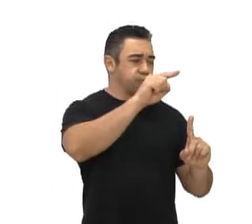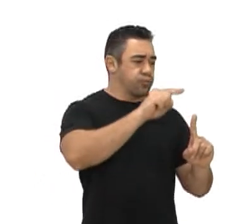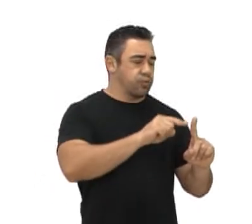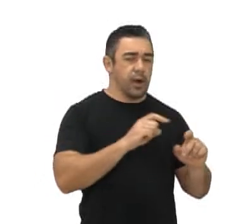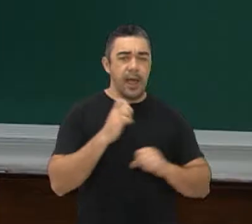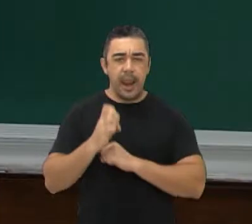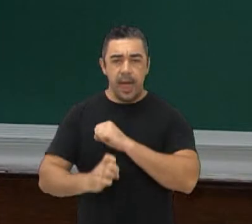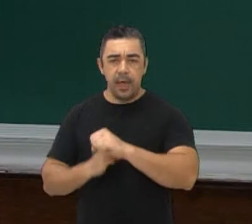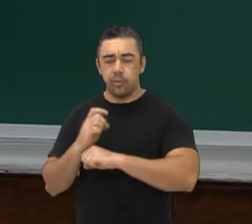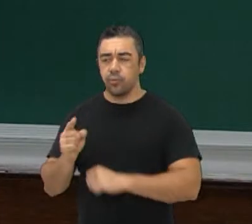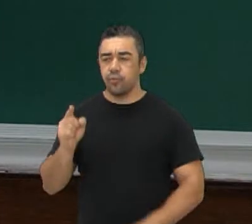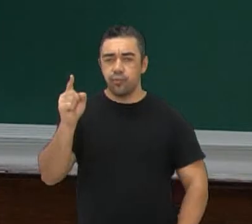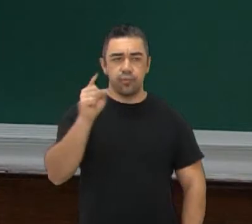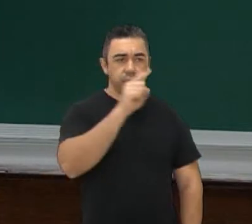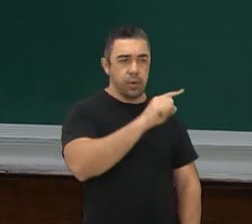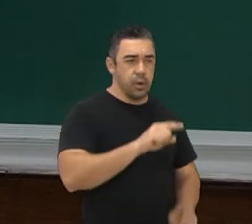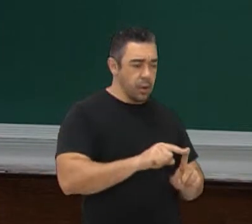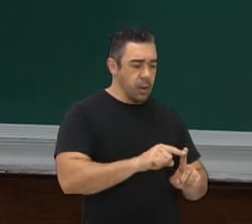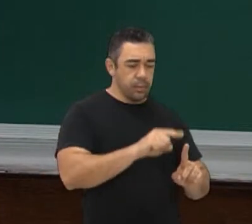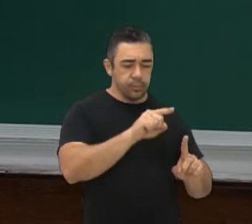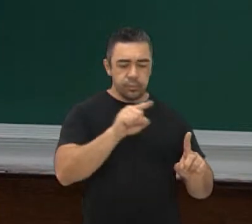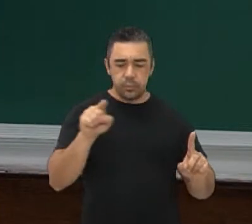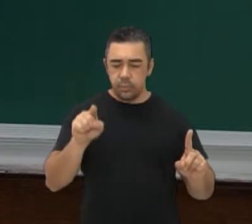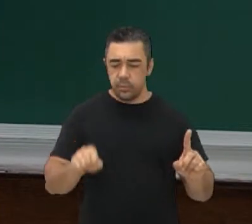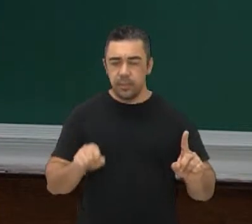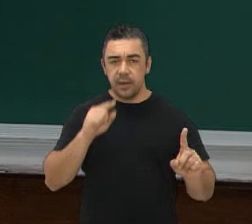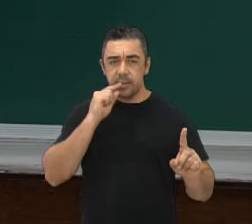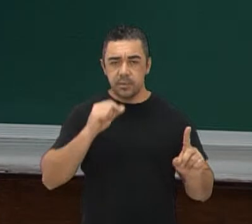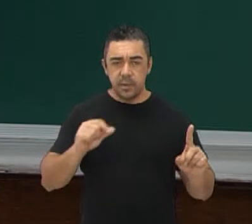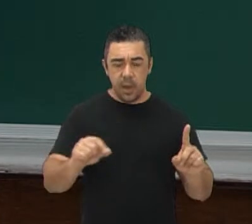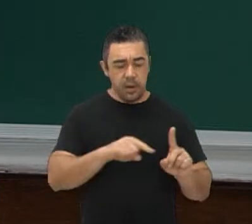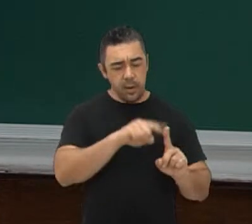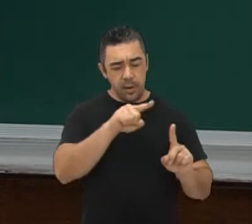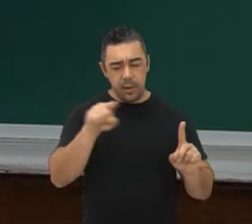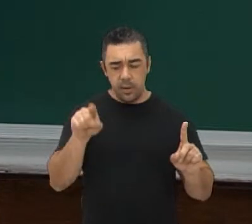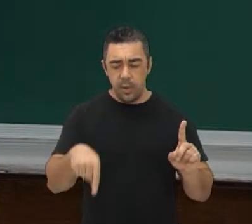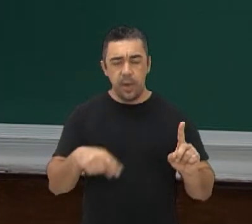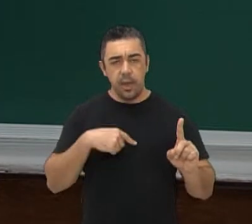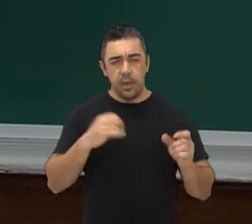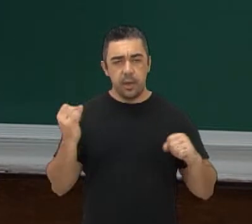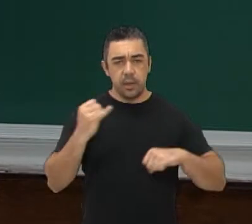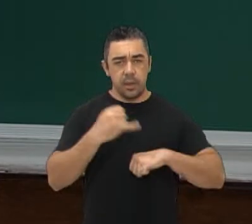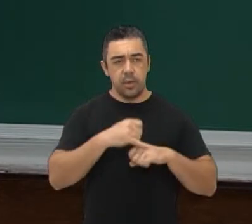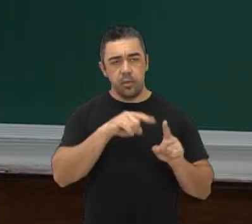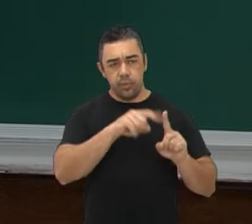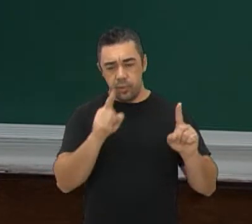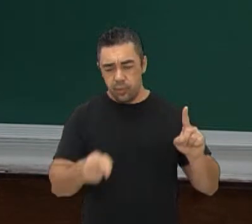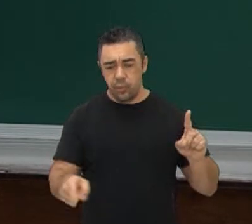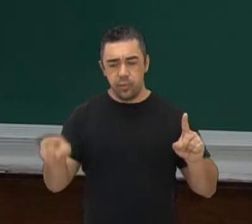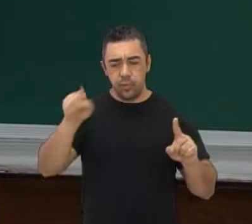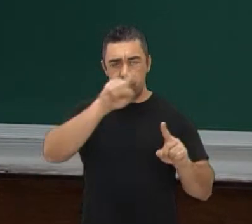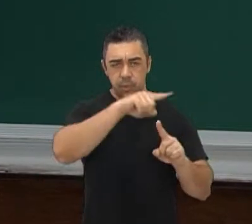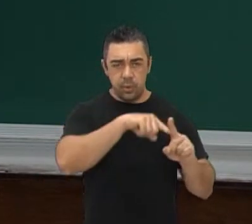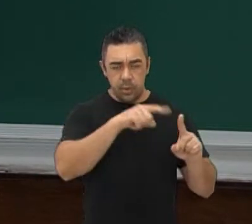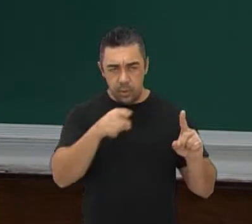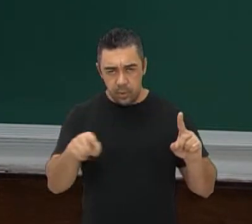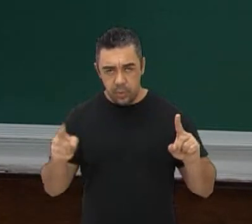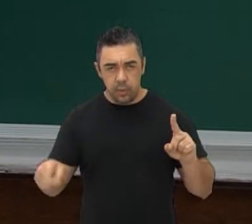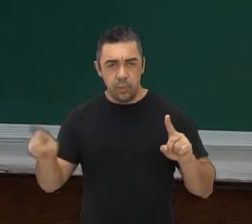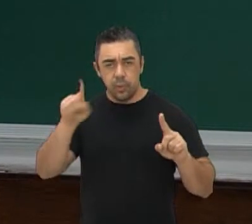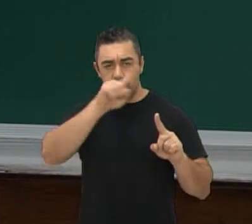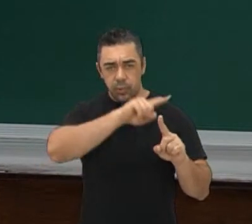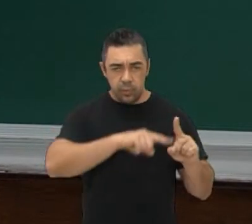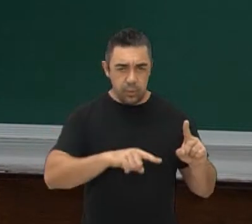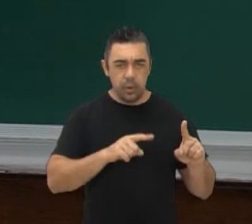condutor, a ponte salina deslocando os íons que estão ali para manter essa nossa pilha em equilíbrio e que ela dure mais